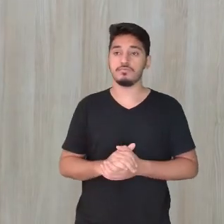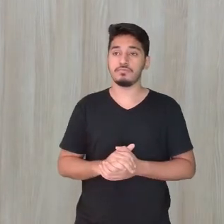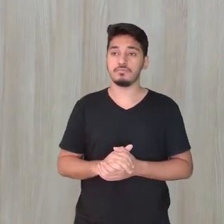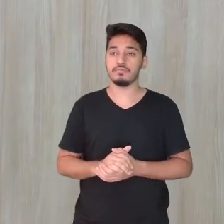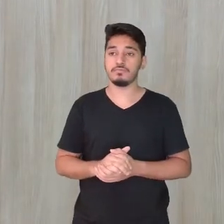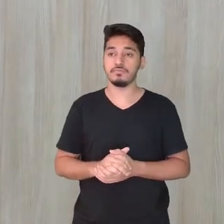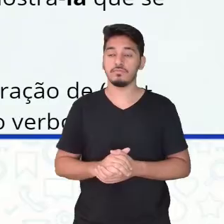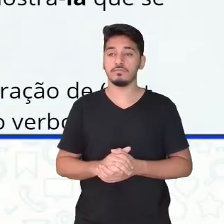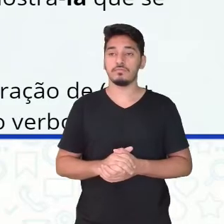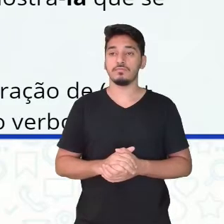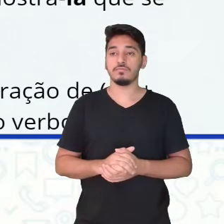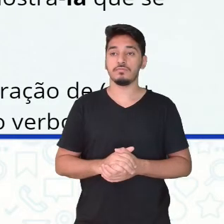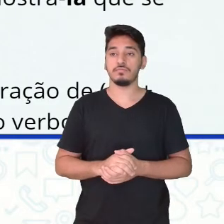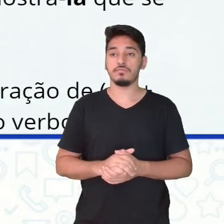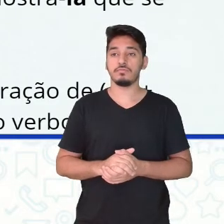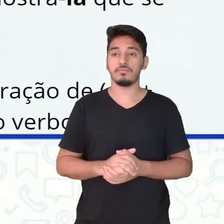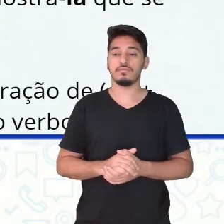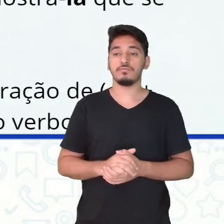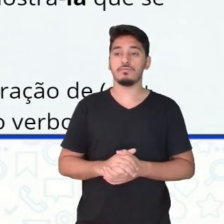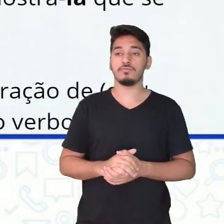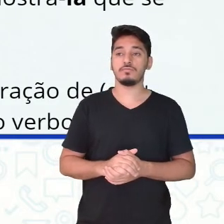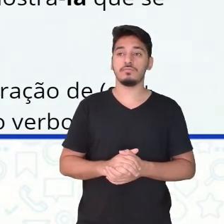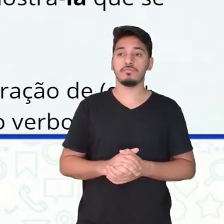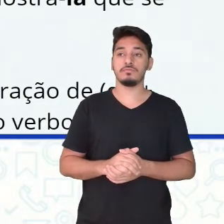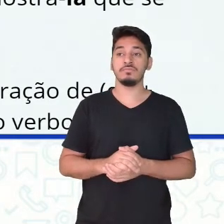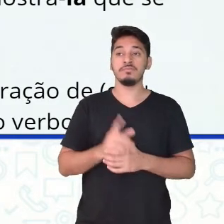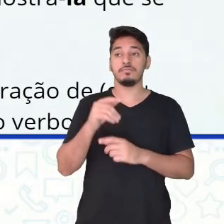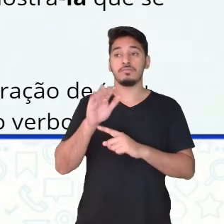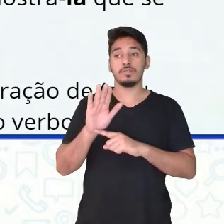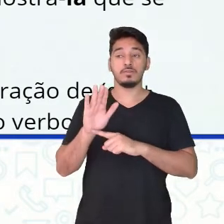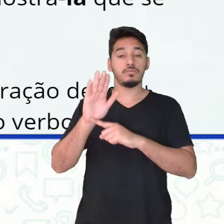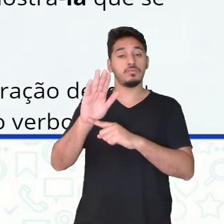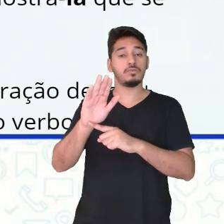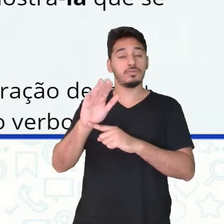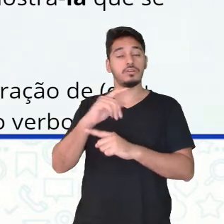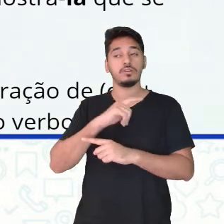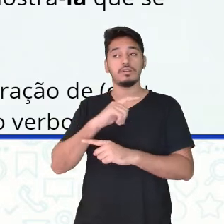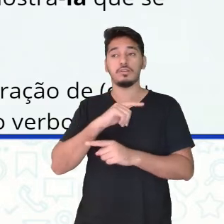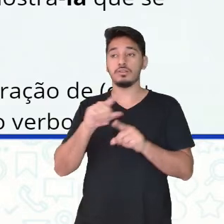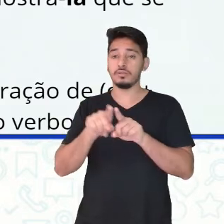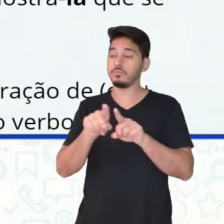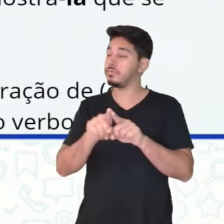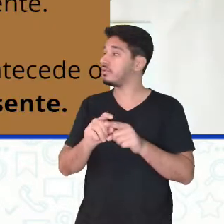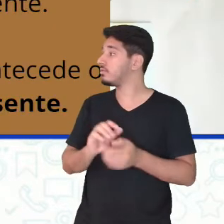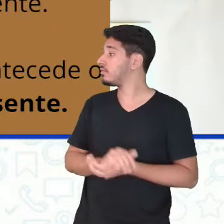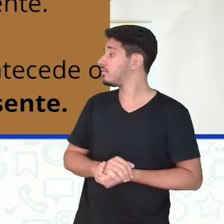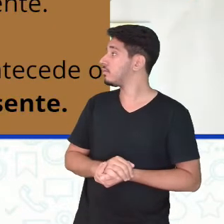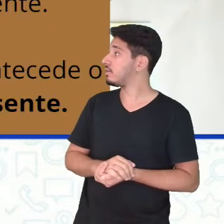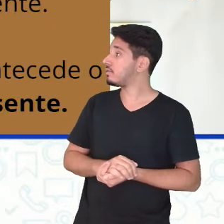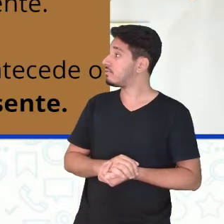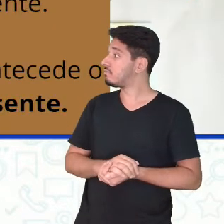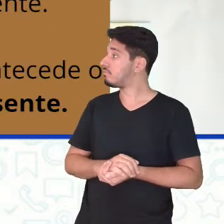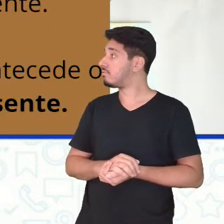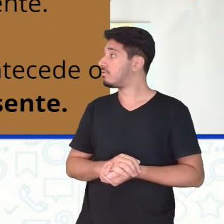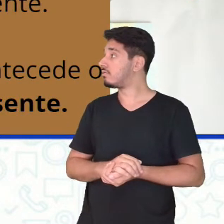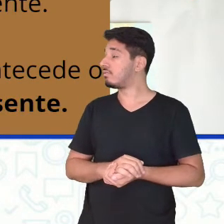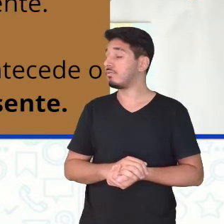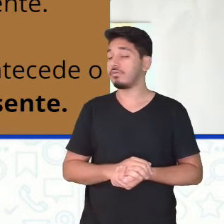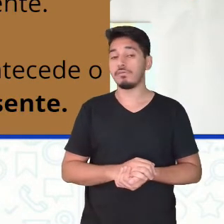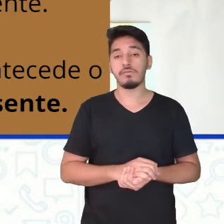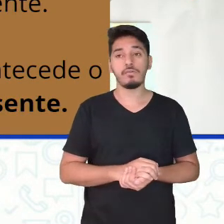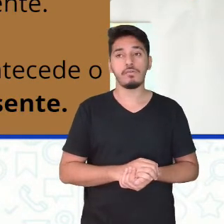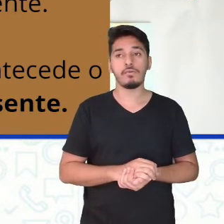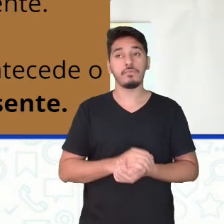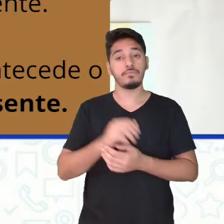vêm depois para retomar a ideia. E o mostrá-la, pronome pessoal átono depois do verbo, beleza? Então,